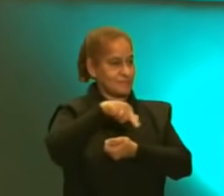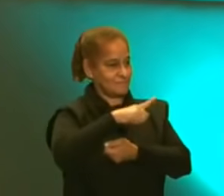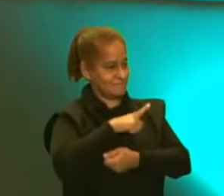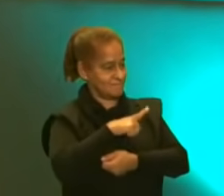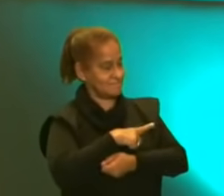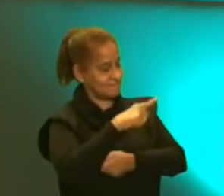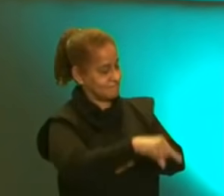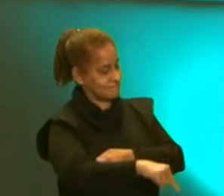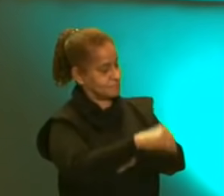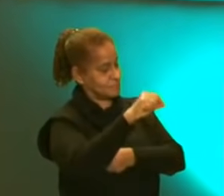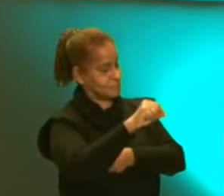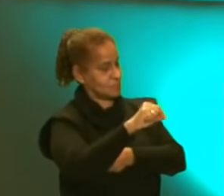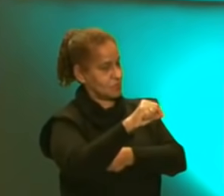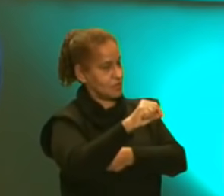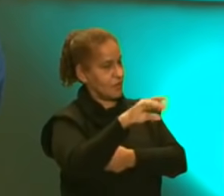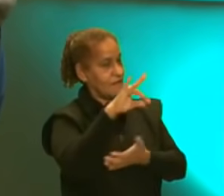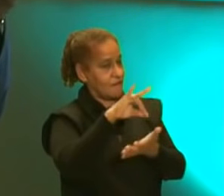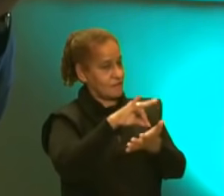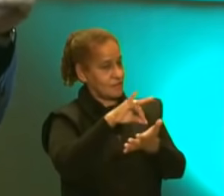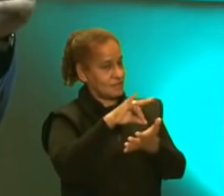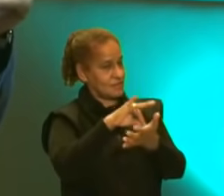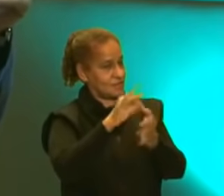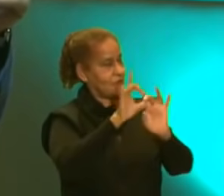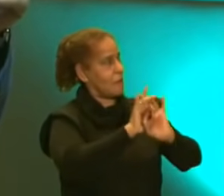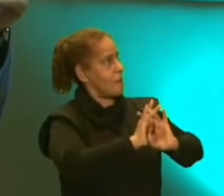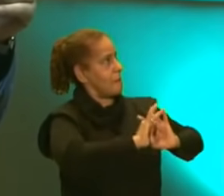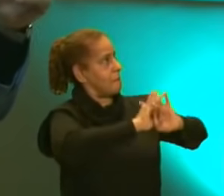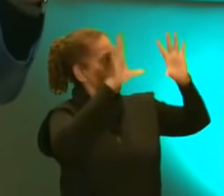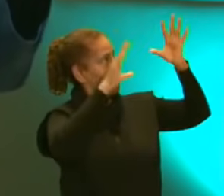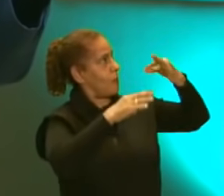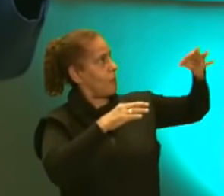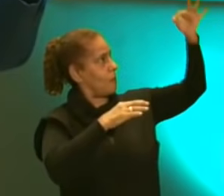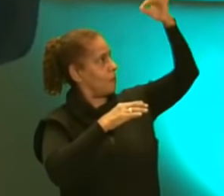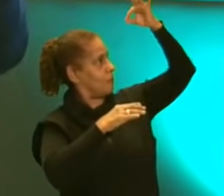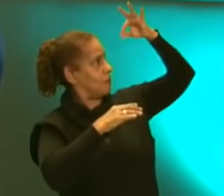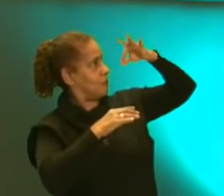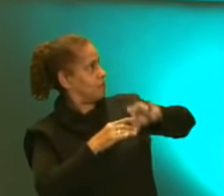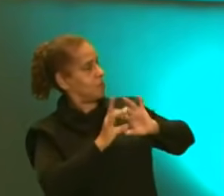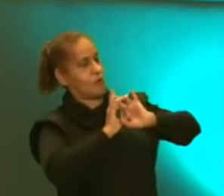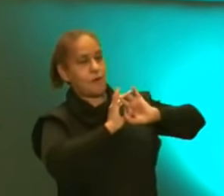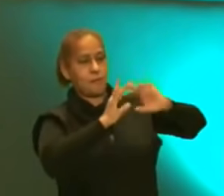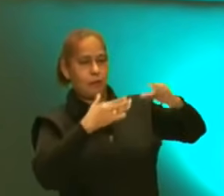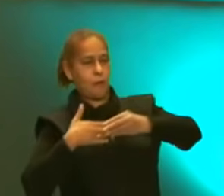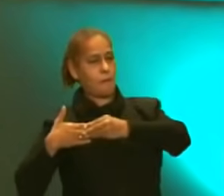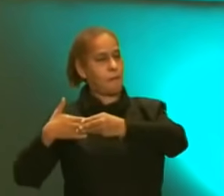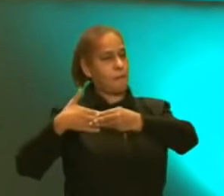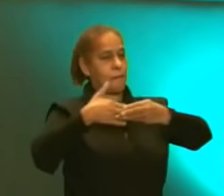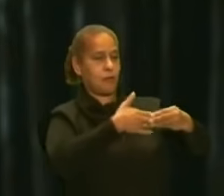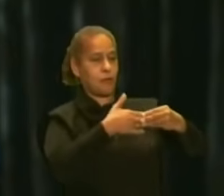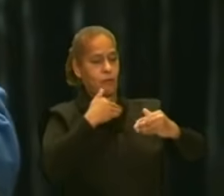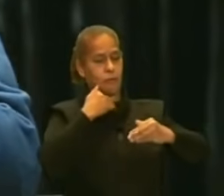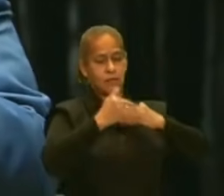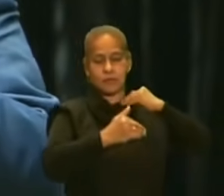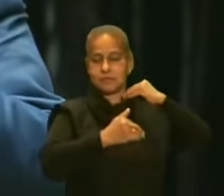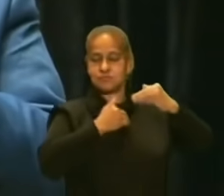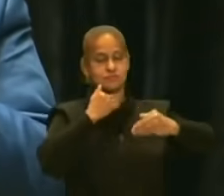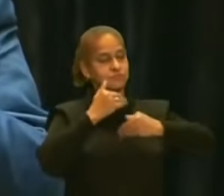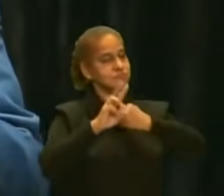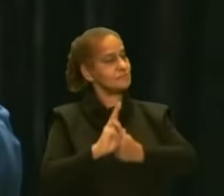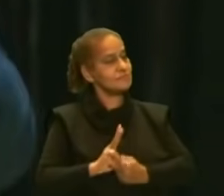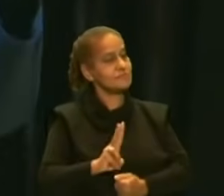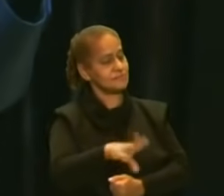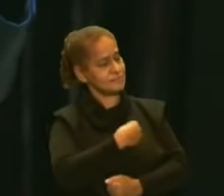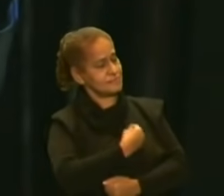escolha de deixar o Espírito de Deus tomar a nossa vida e guiar os nossos passos. Às vezes